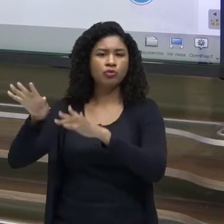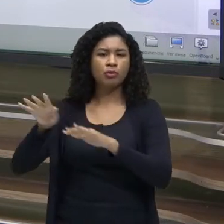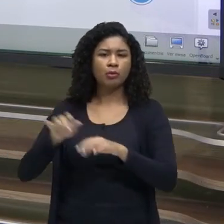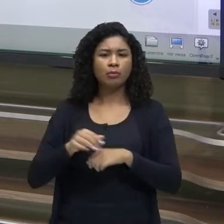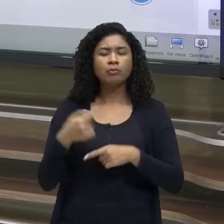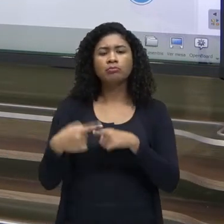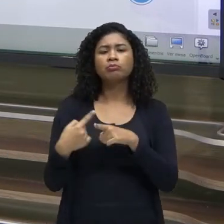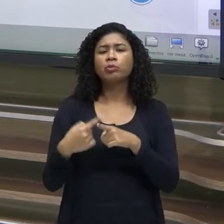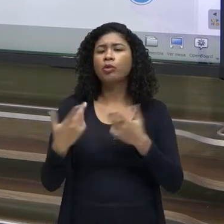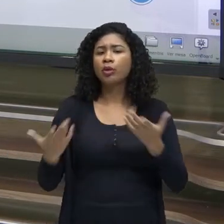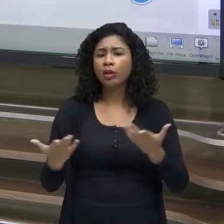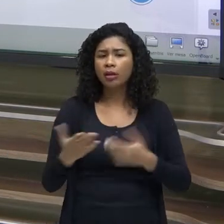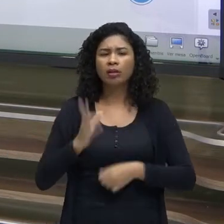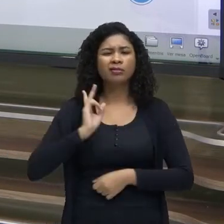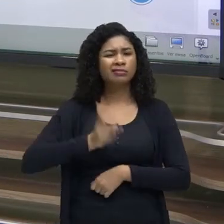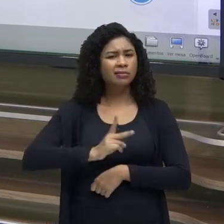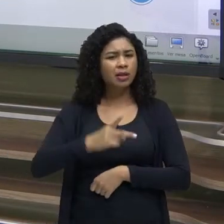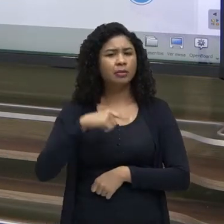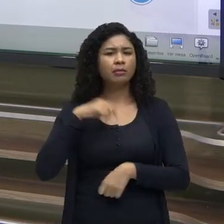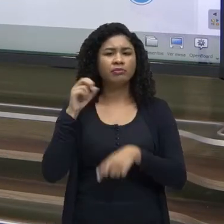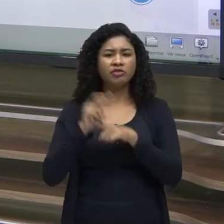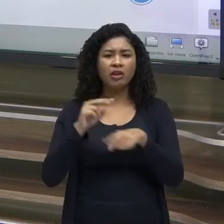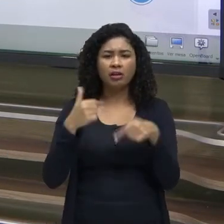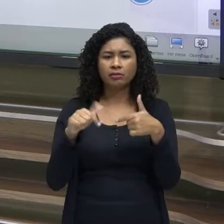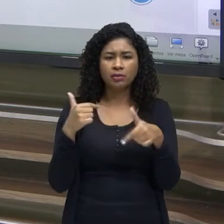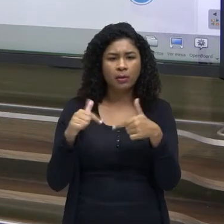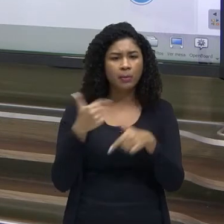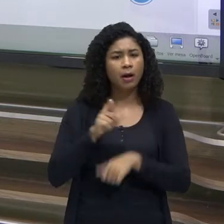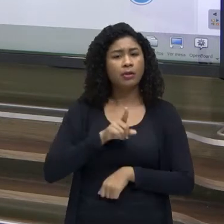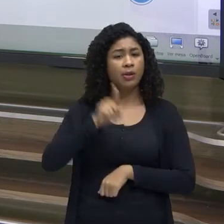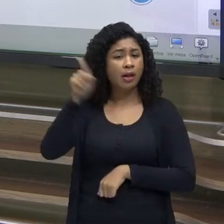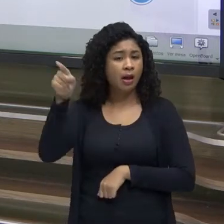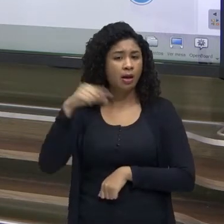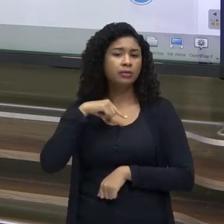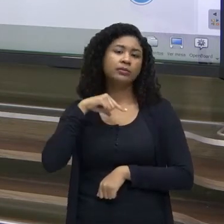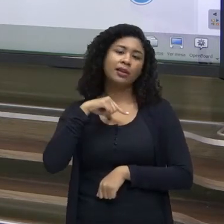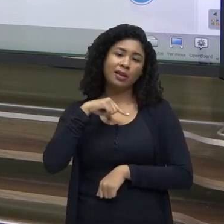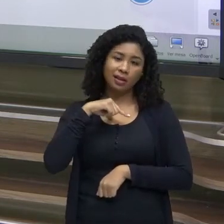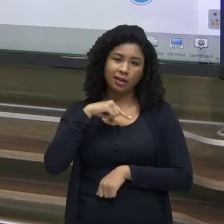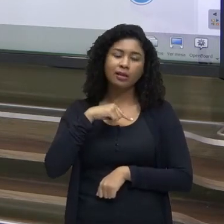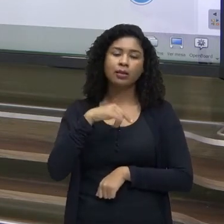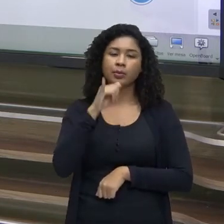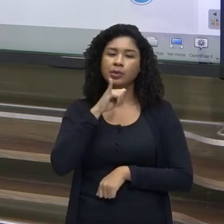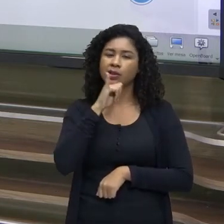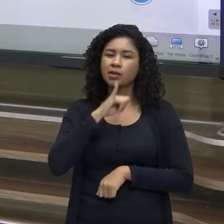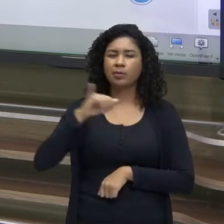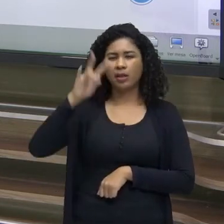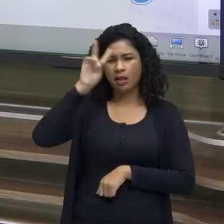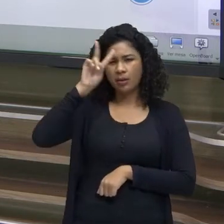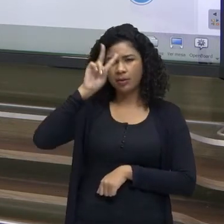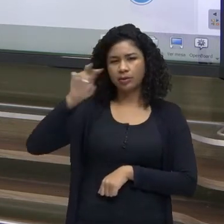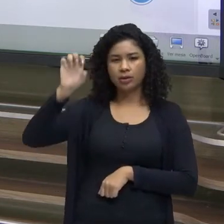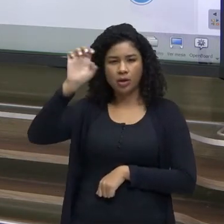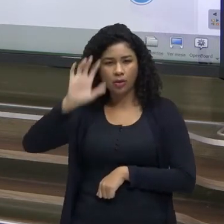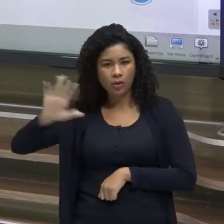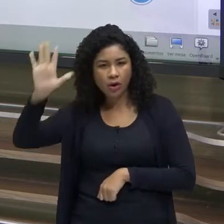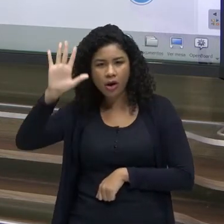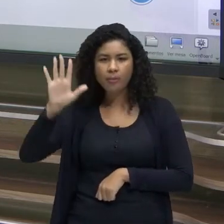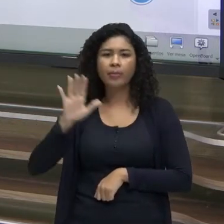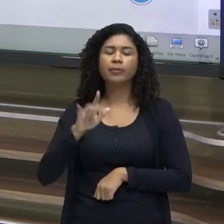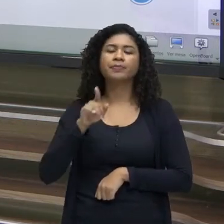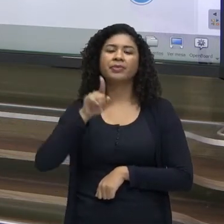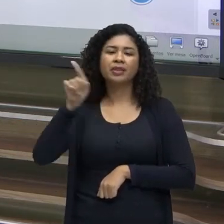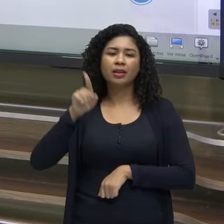né? A oferta de trabalho, às vezes, acontece lá, porque como a gente verificou na Europa, aqueles empregos